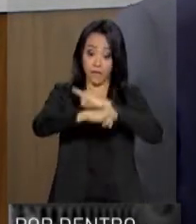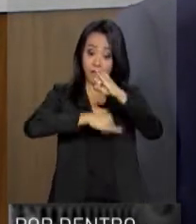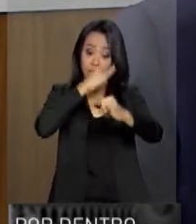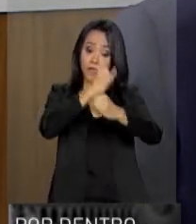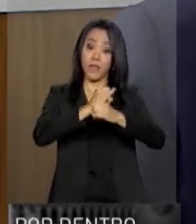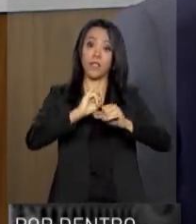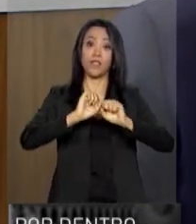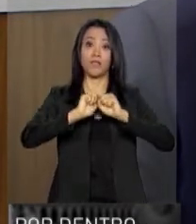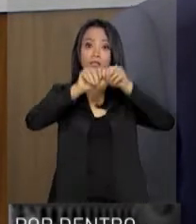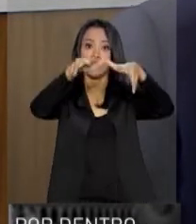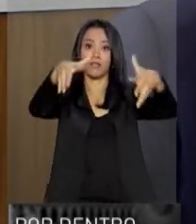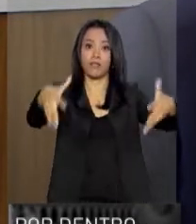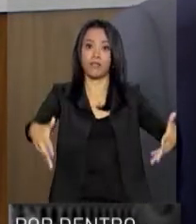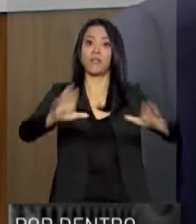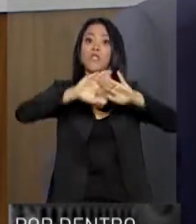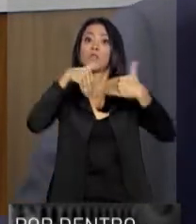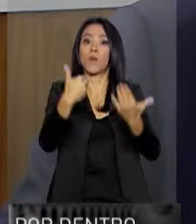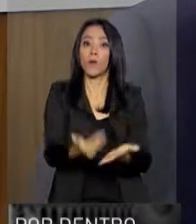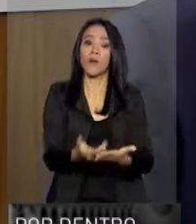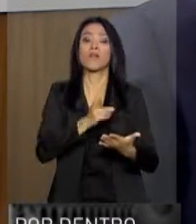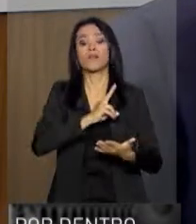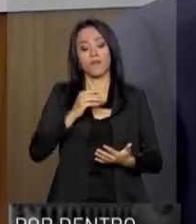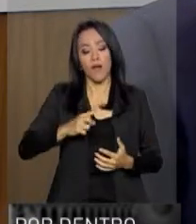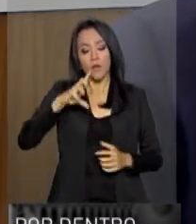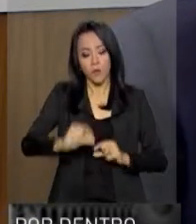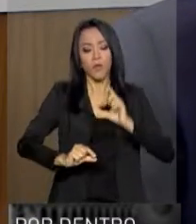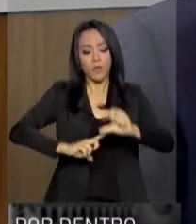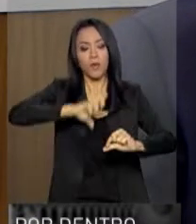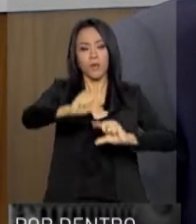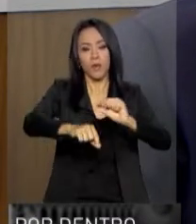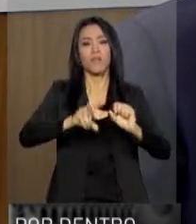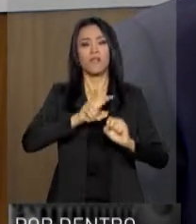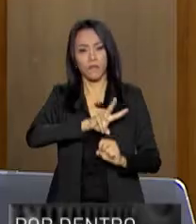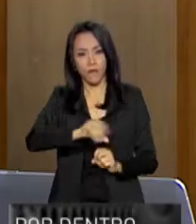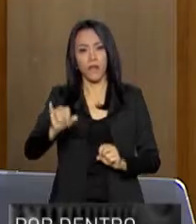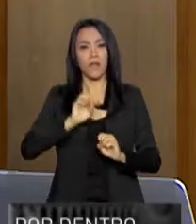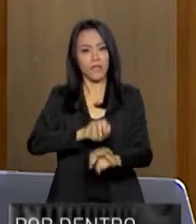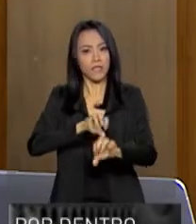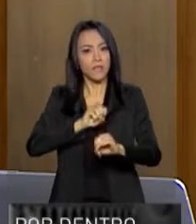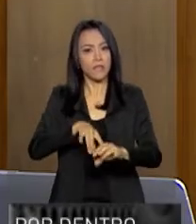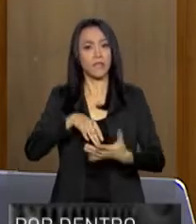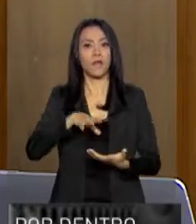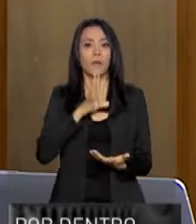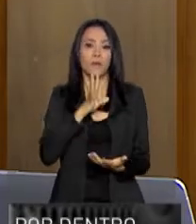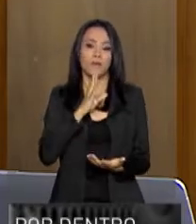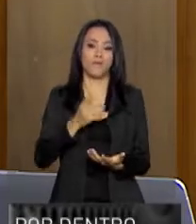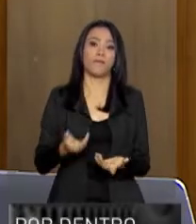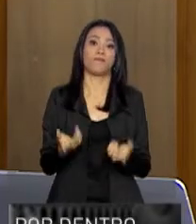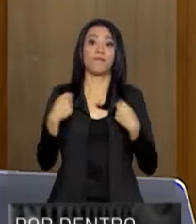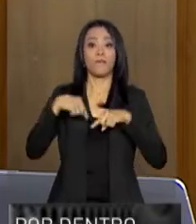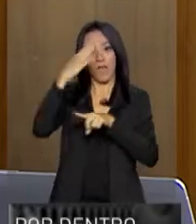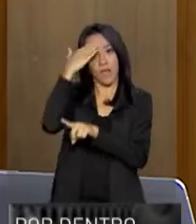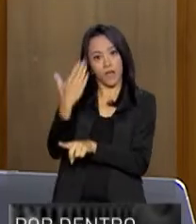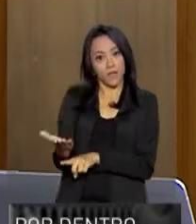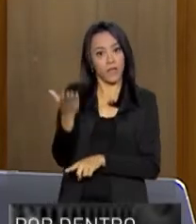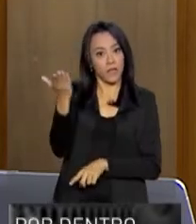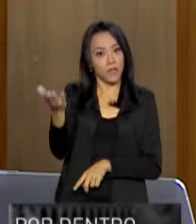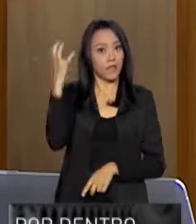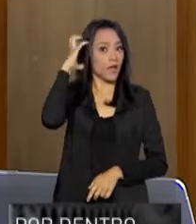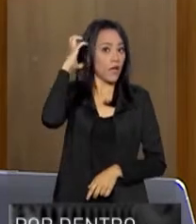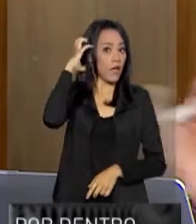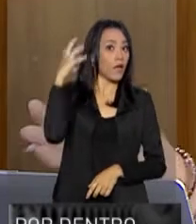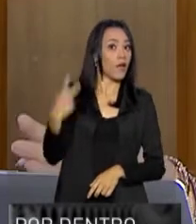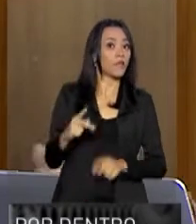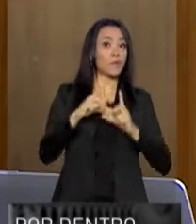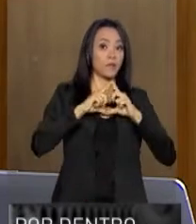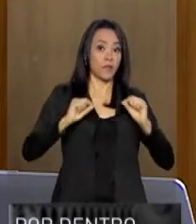fazer gradualmente implantação da alfabetização digital agradeço a participação do meu colega estevão damásio da rádio nacional de brasília